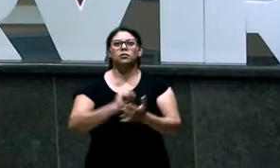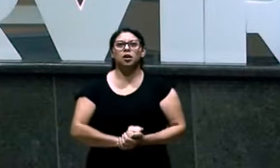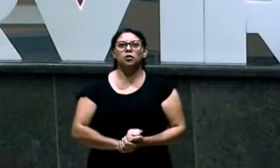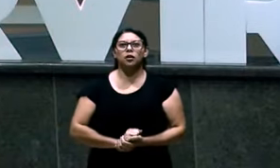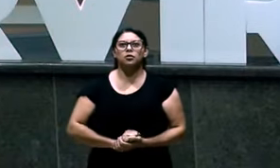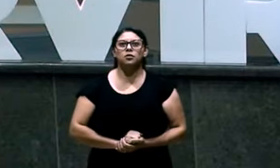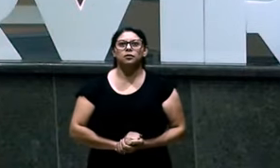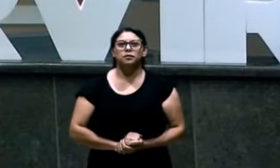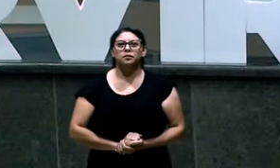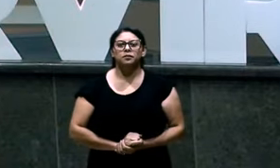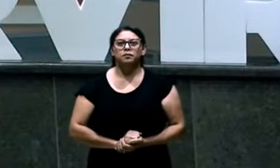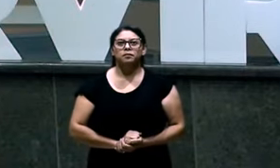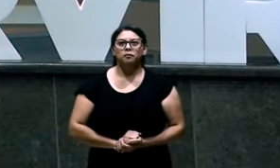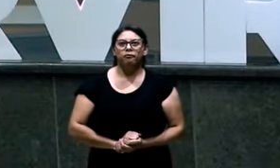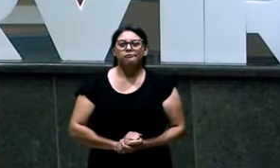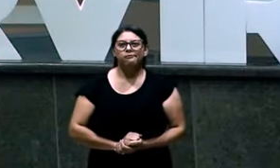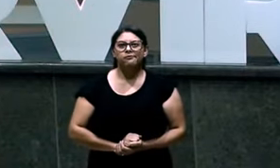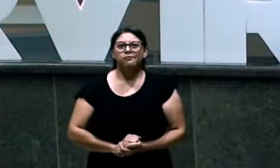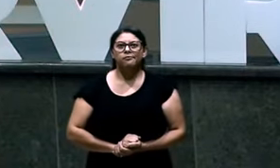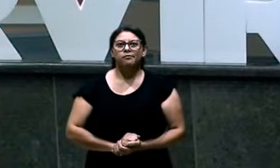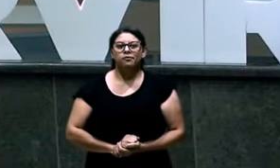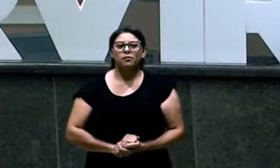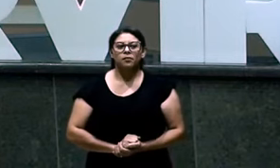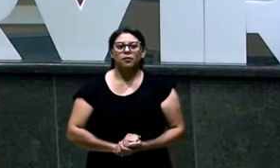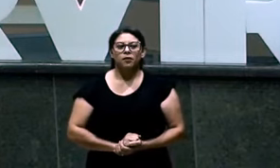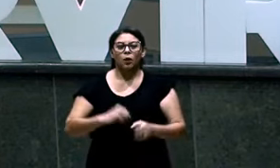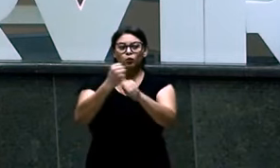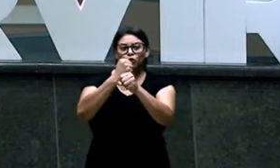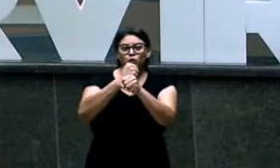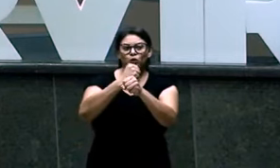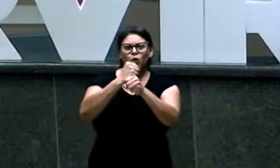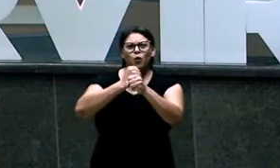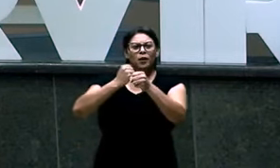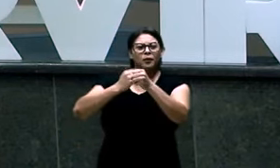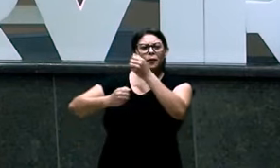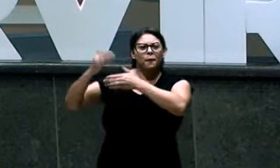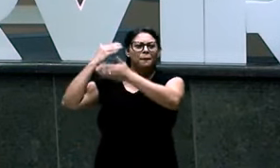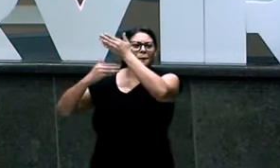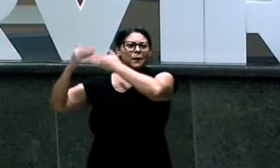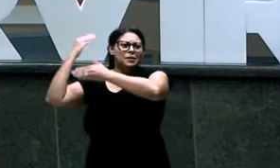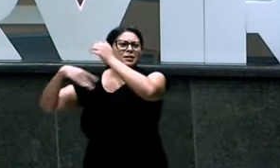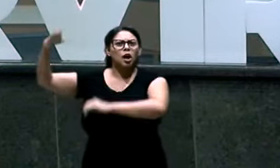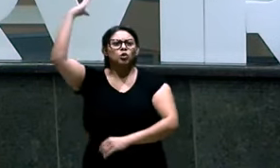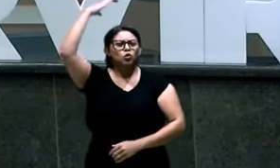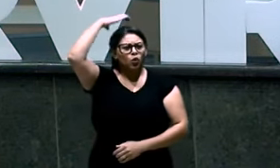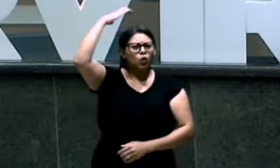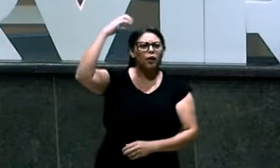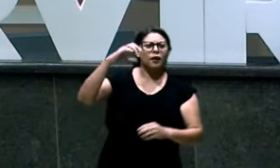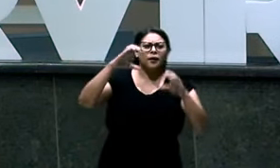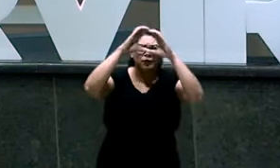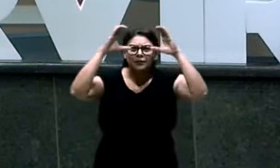tetrarca governador da Galiléia, e sendo Filipe o tetrarca da região de Traconites, e Filipe da região